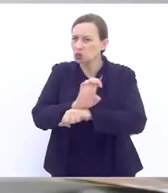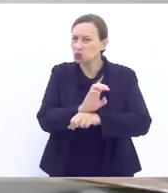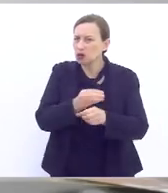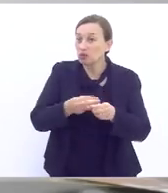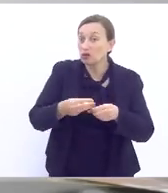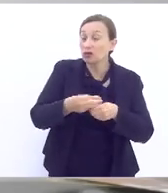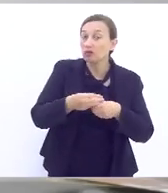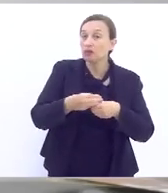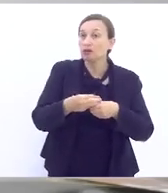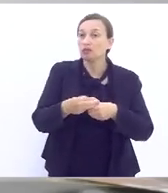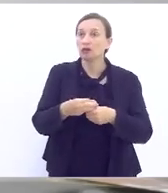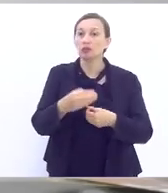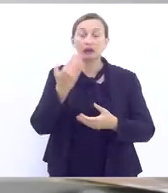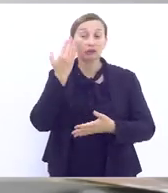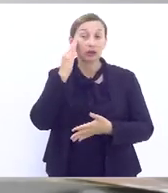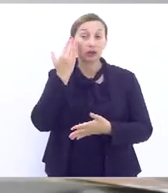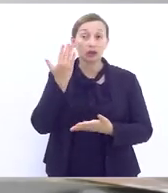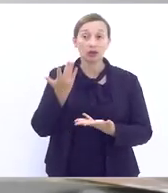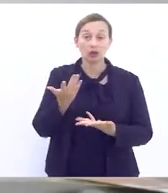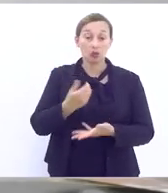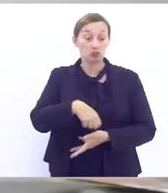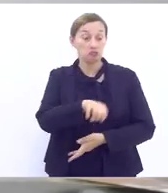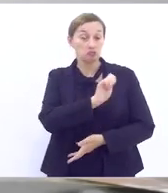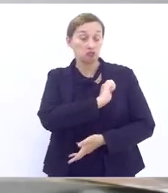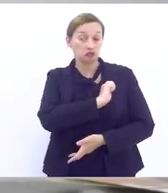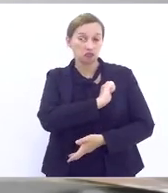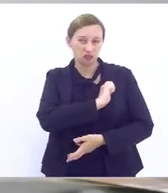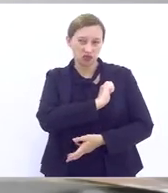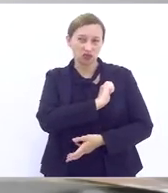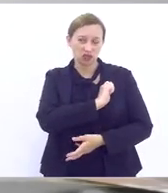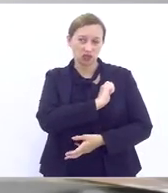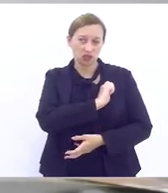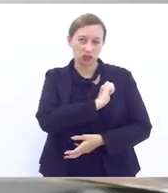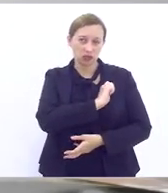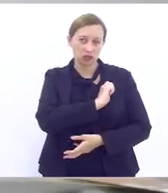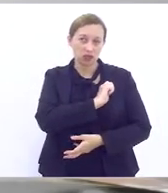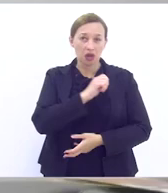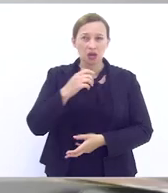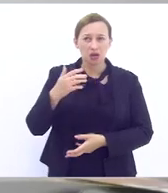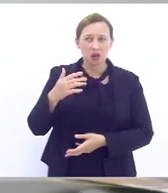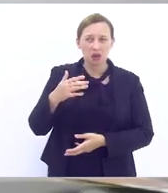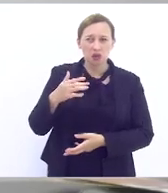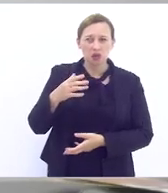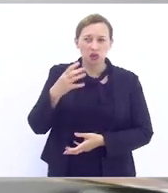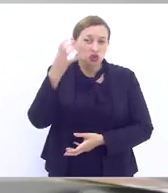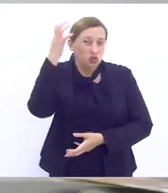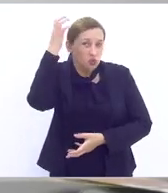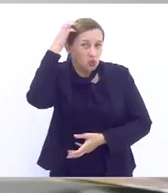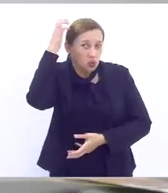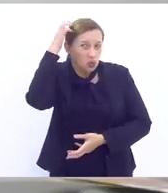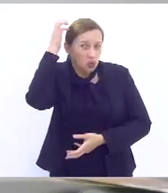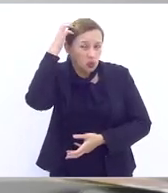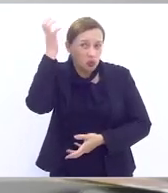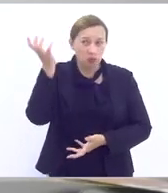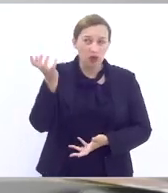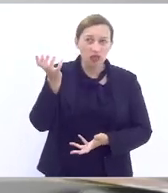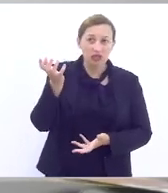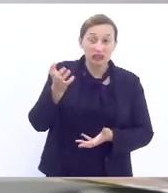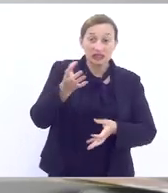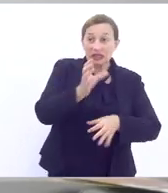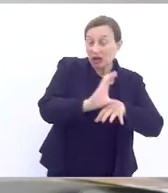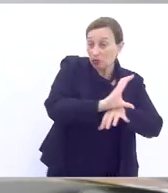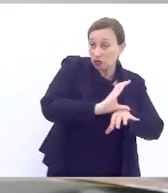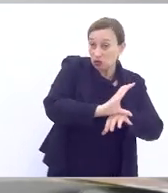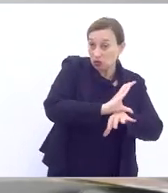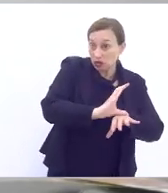vai começar o entendimento que o arcabouço fiscal com previsão de punição na Constituição